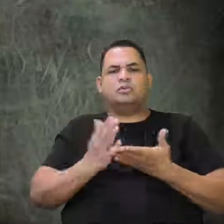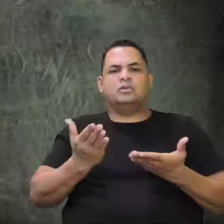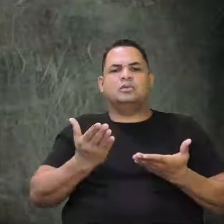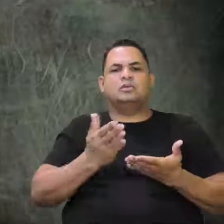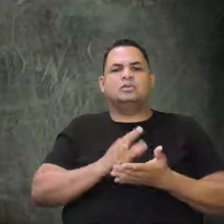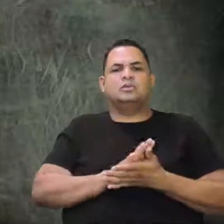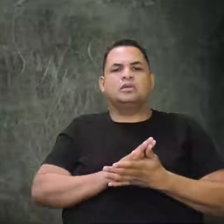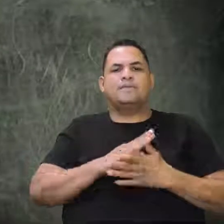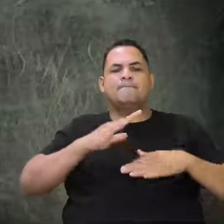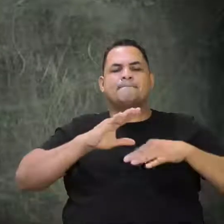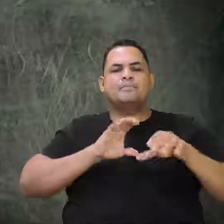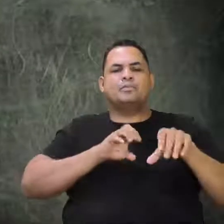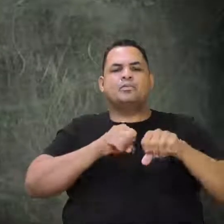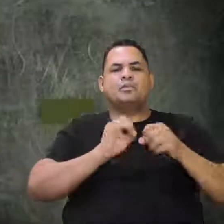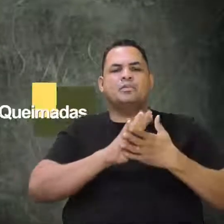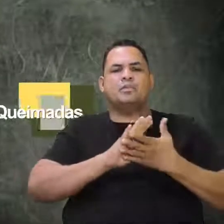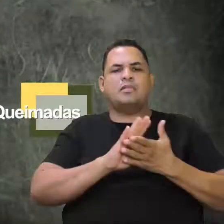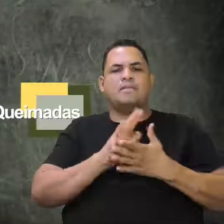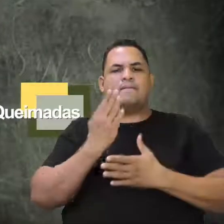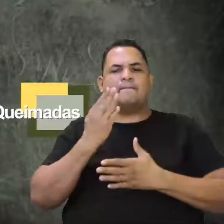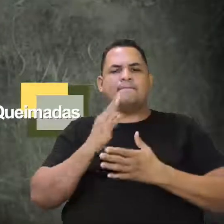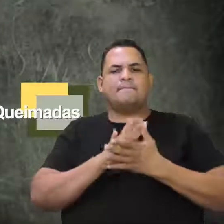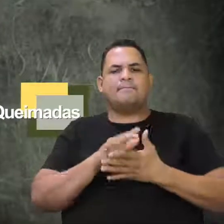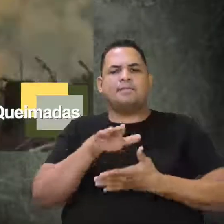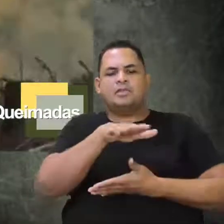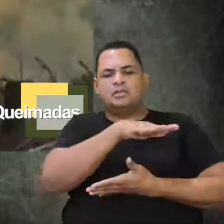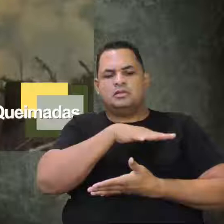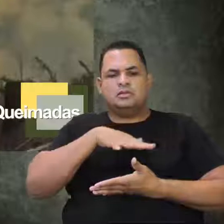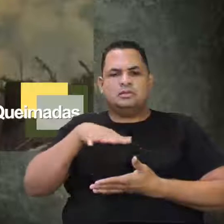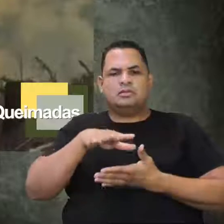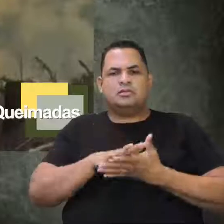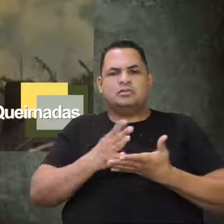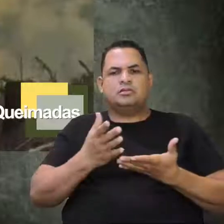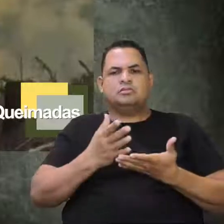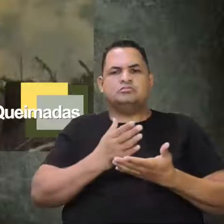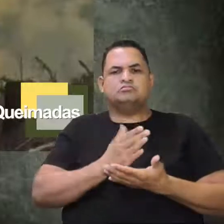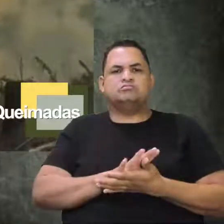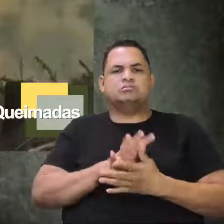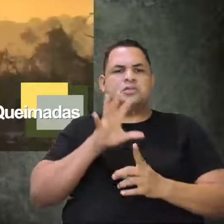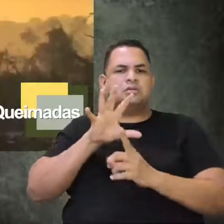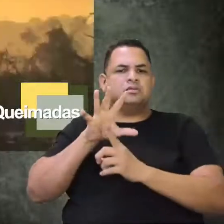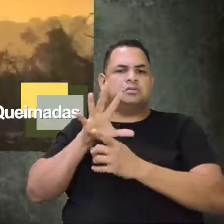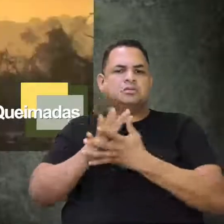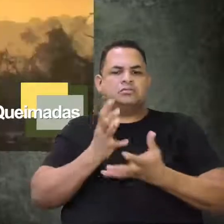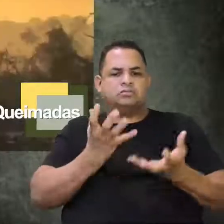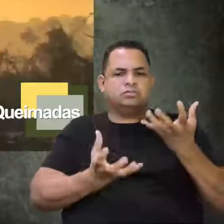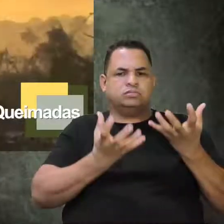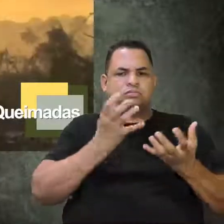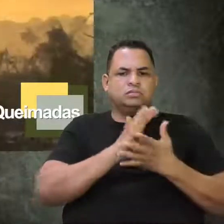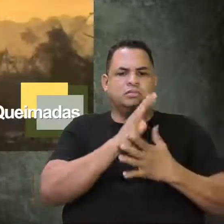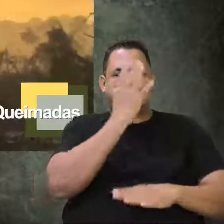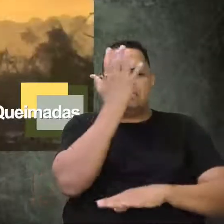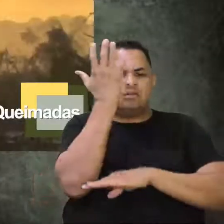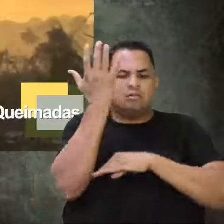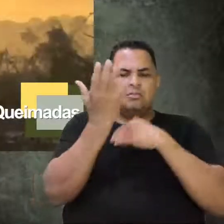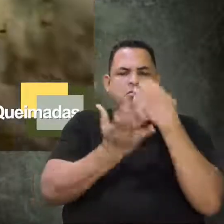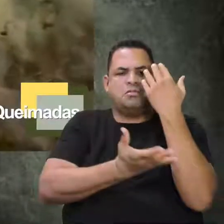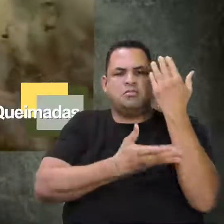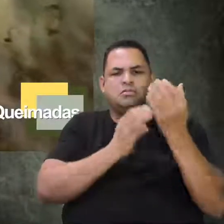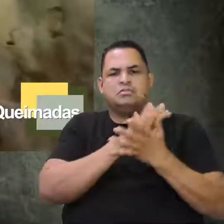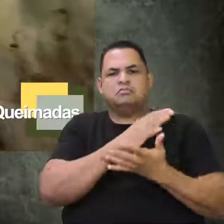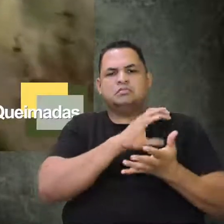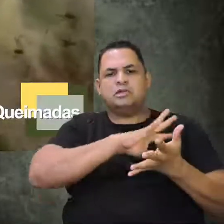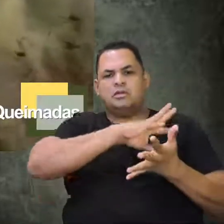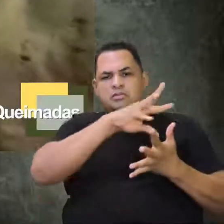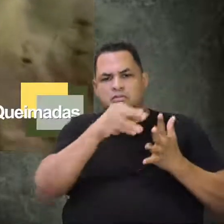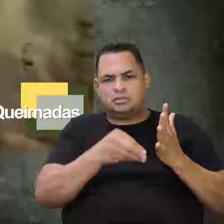fala sobre alguns dos animais da nossa região que estão sendo impactados pelas queimadas e desmatamentos na floresta